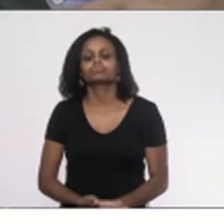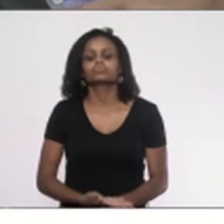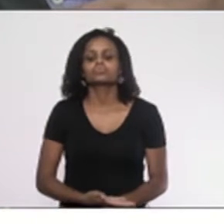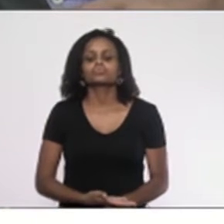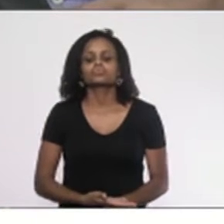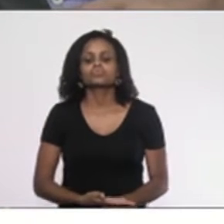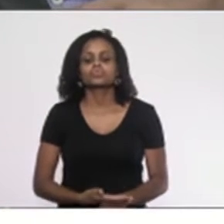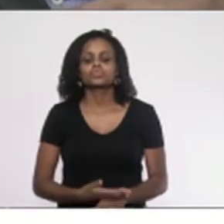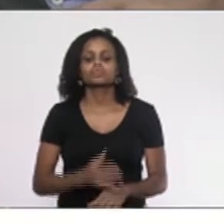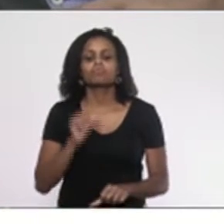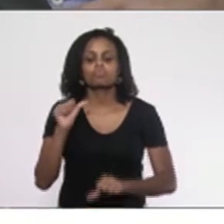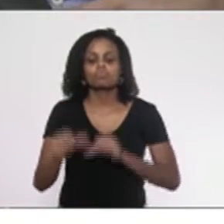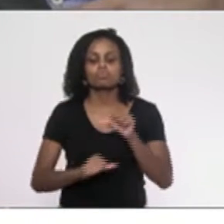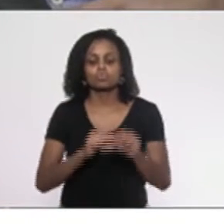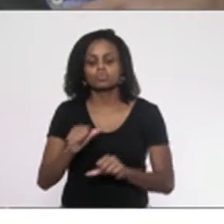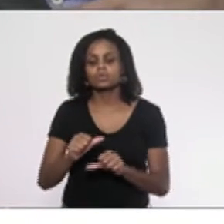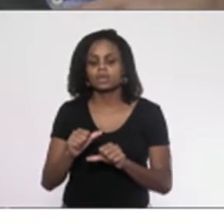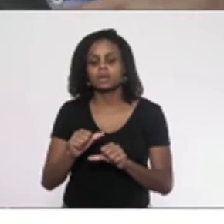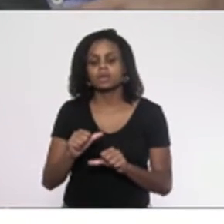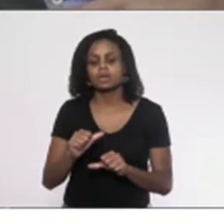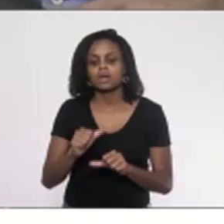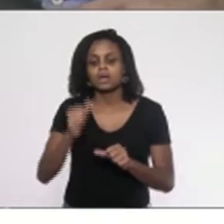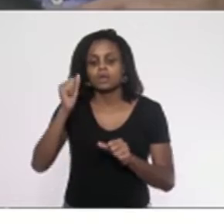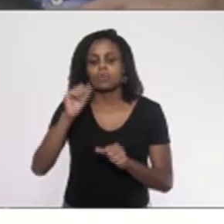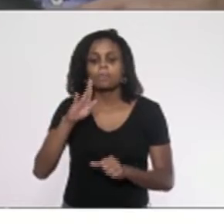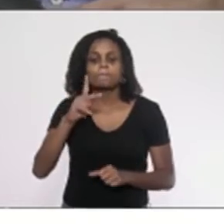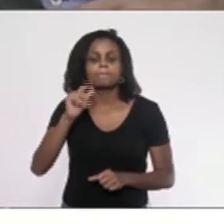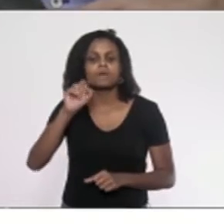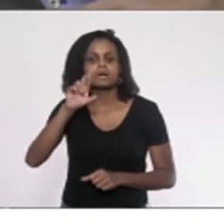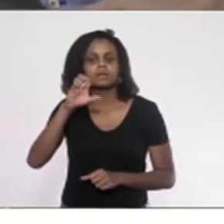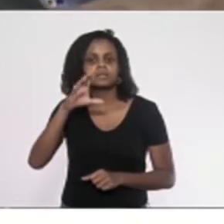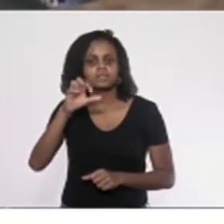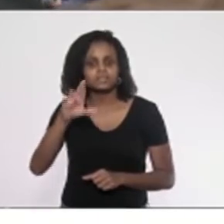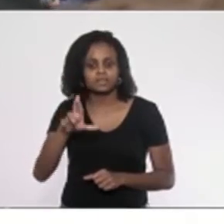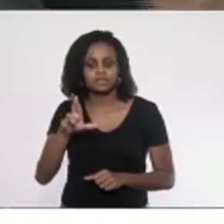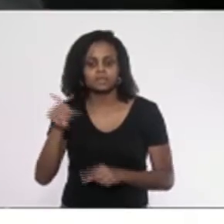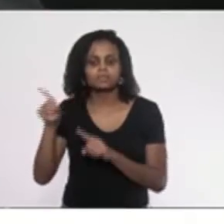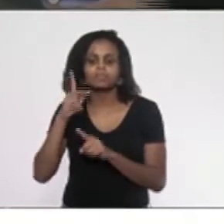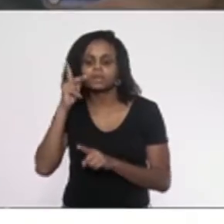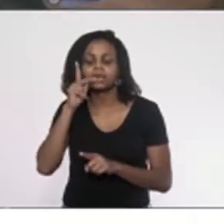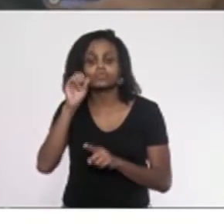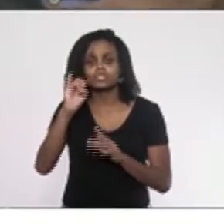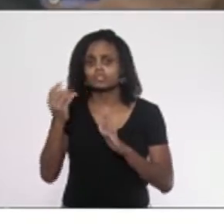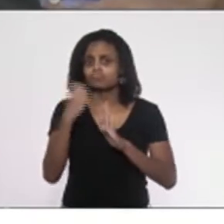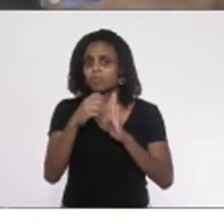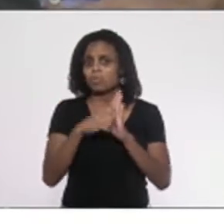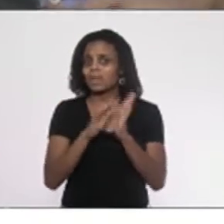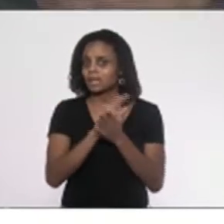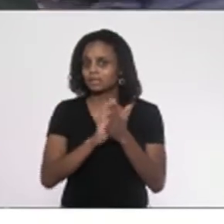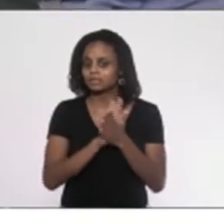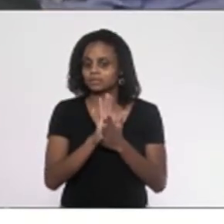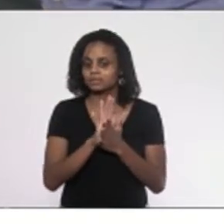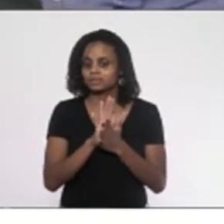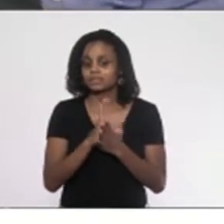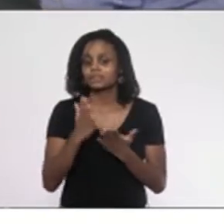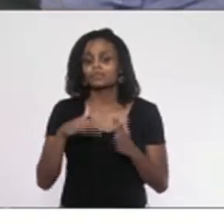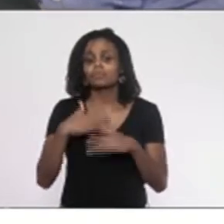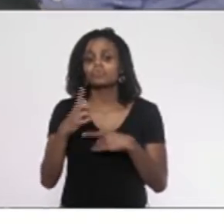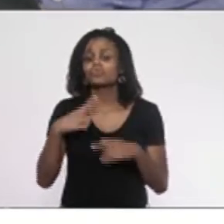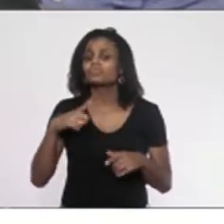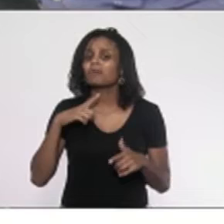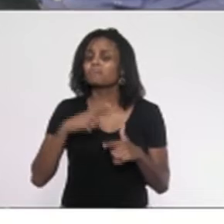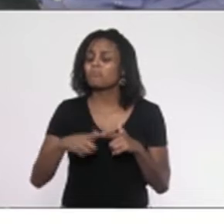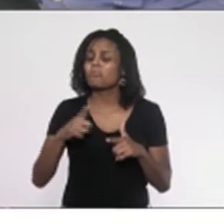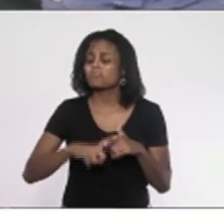mudar o parecer em plenário quando ele não estava publicado. E, ao acontecer isso, tivemos um problema gravíssimo no